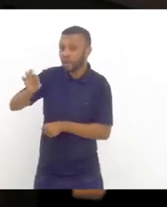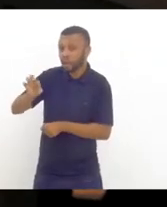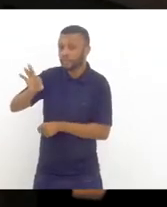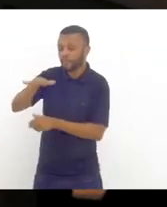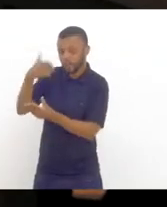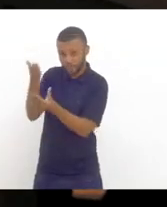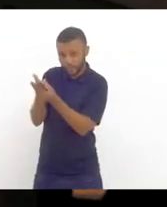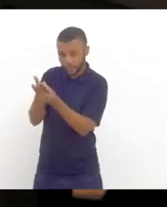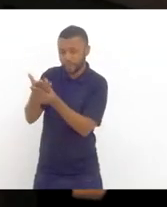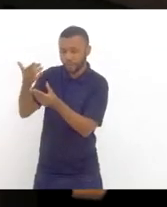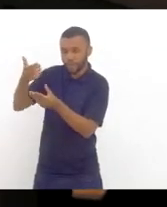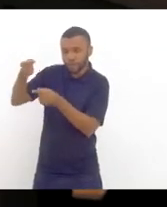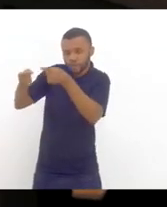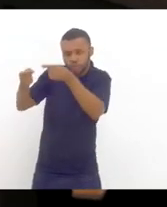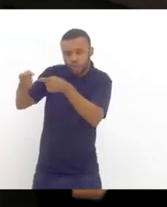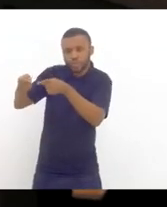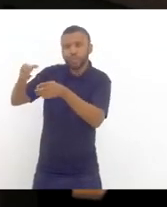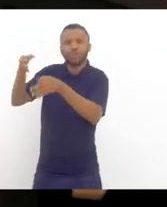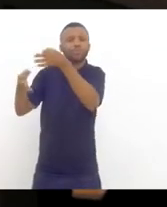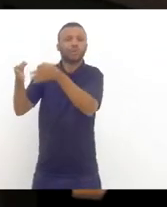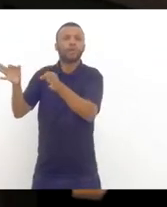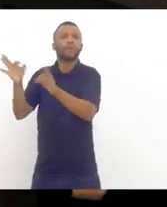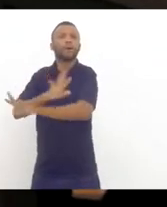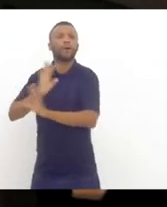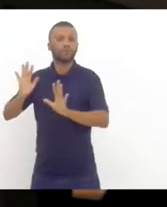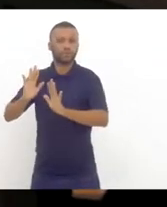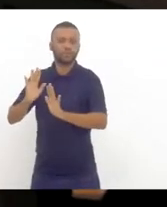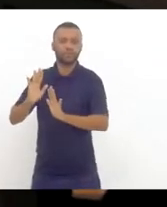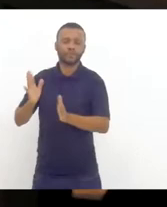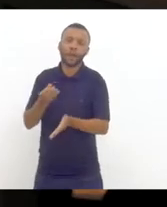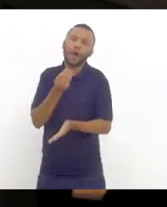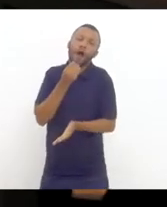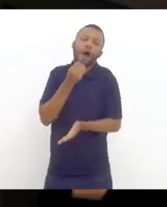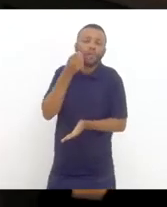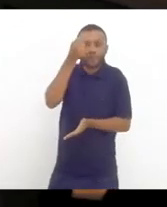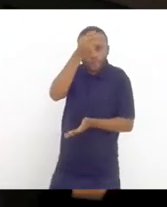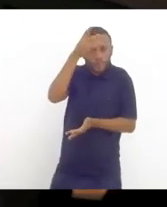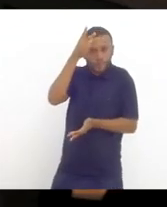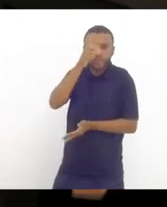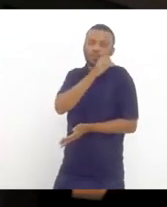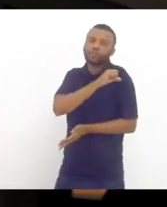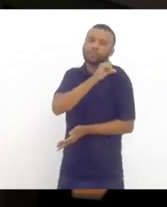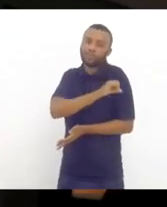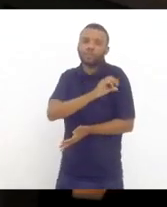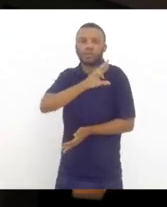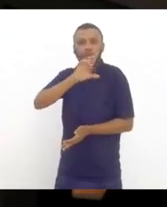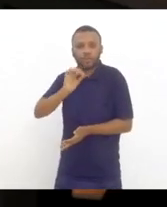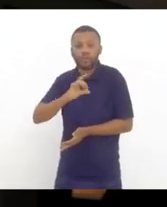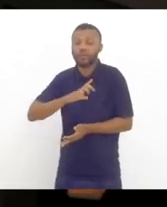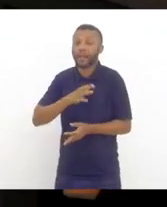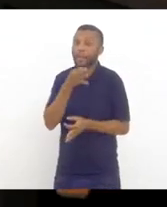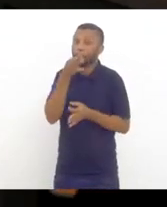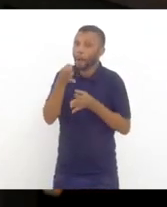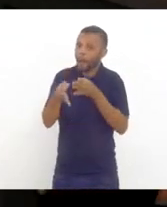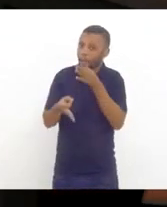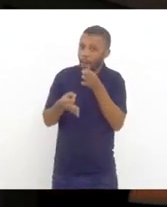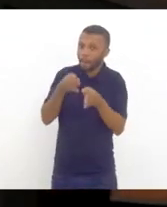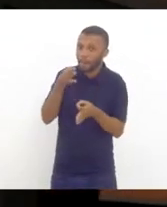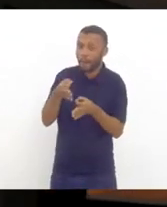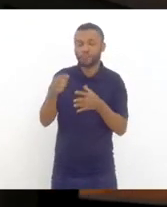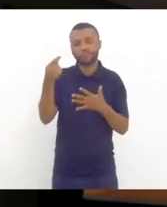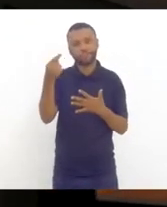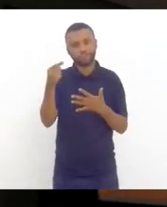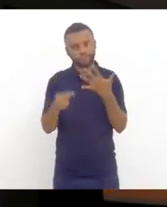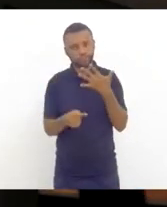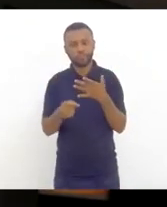o município do Rio de Janeiro tem o interesse de receber e tem condições argumentativas de colocar isso quanto antes, para se possa